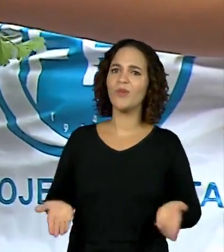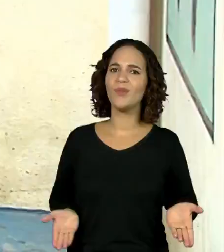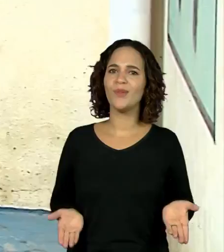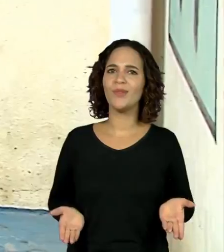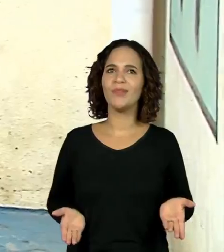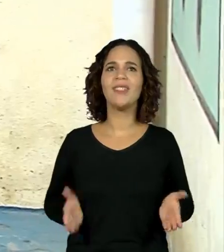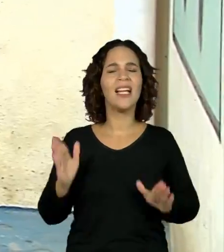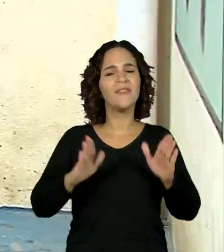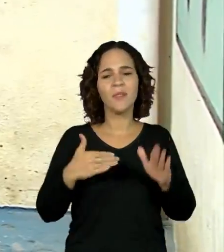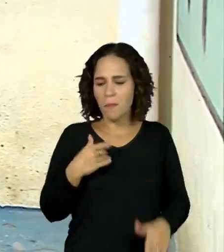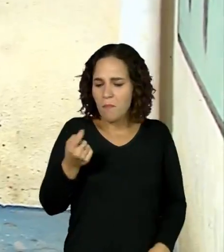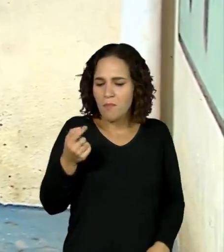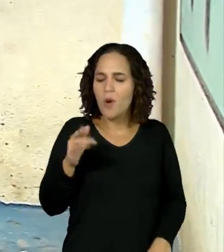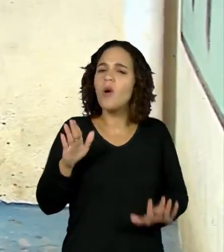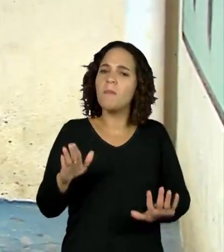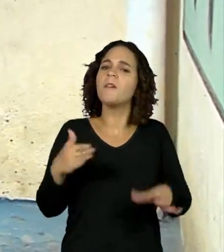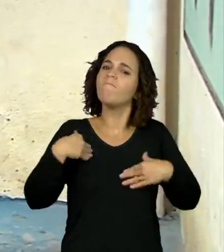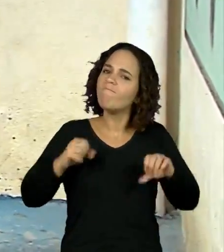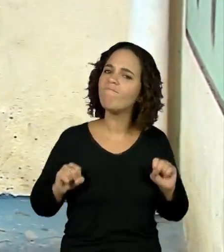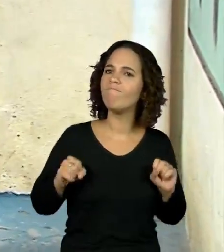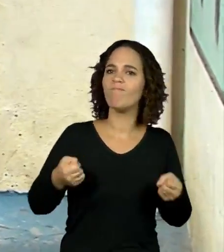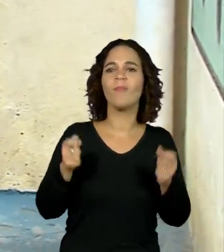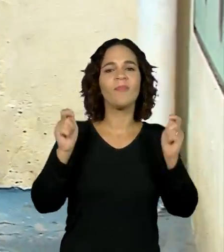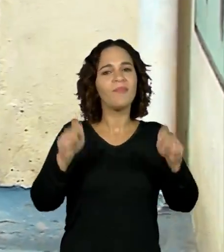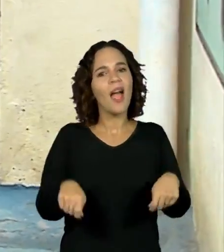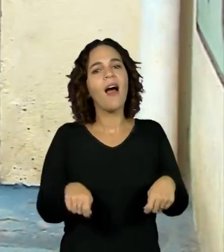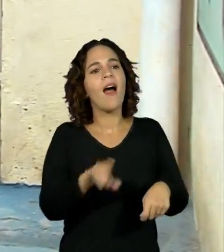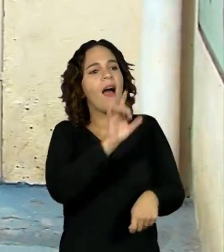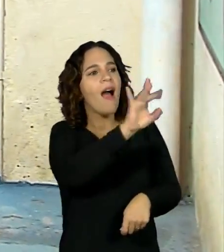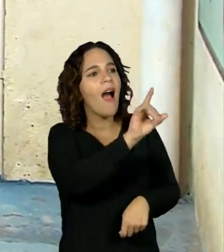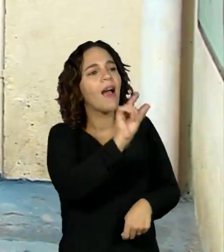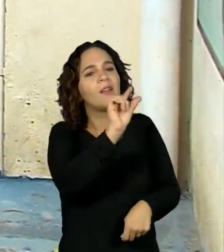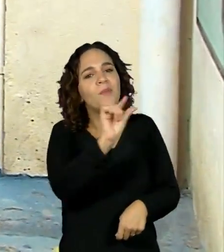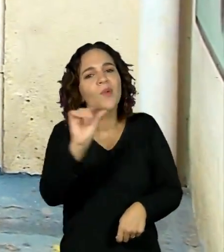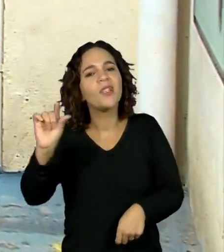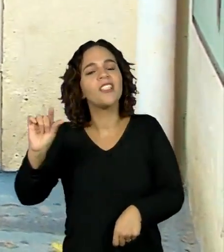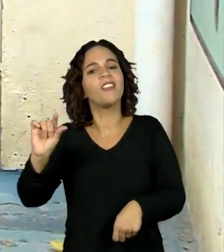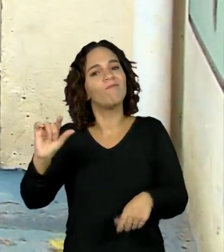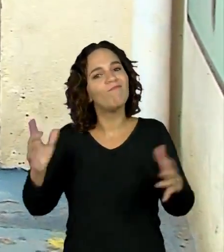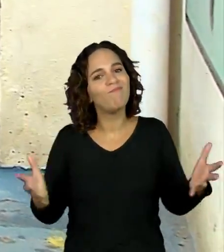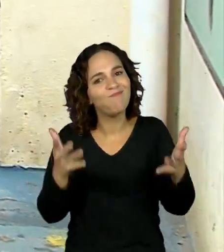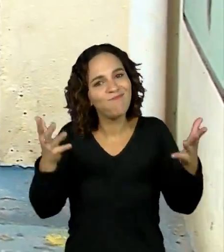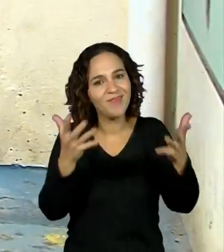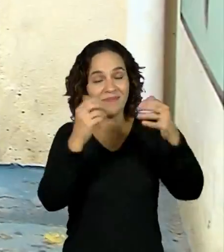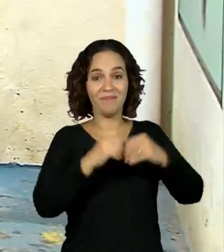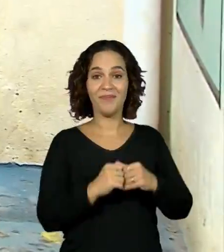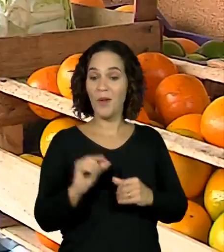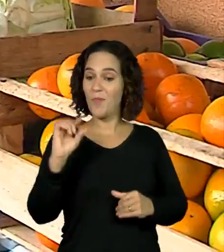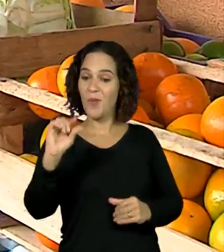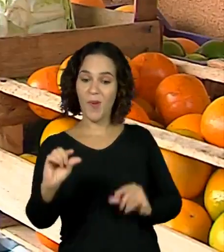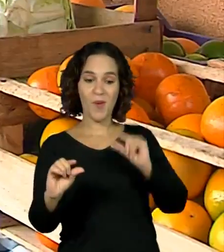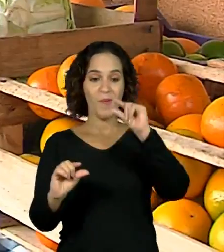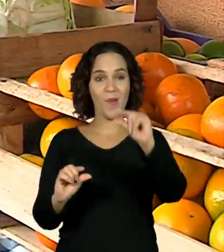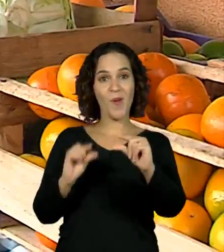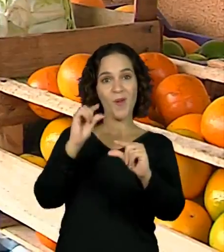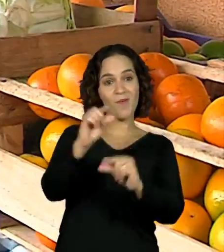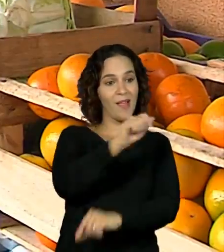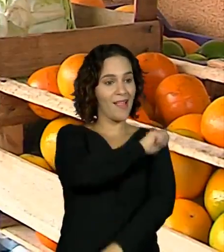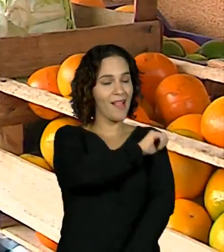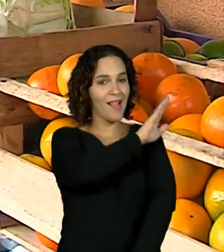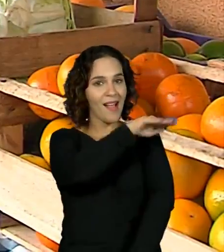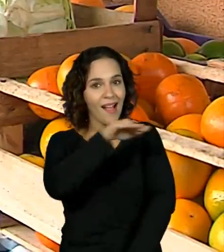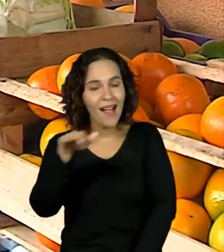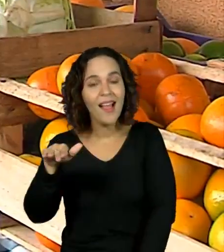por pouco, mas que cada um pode fazer um pouco a sua parte. De pouco em pouco, os alunos constroem